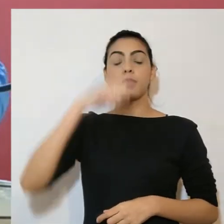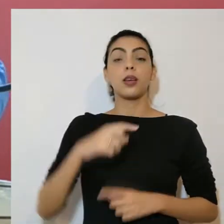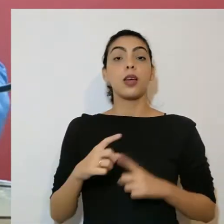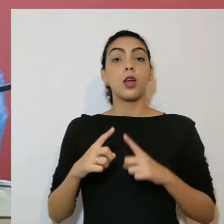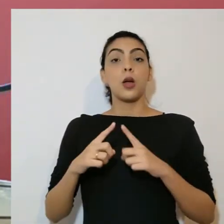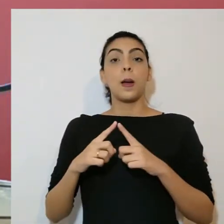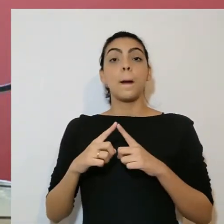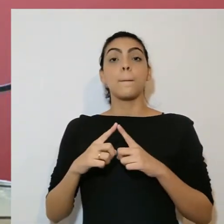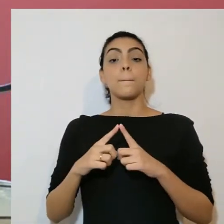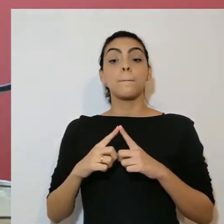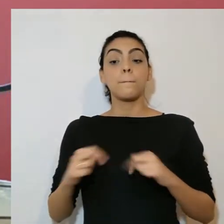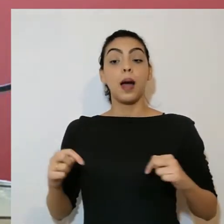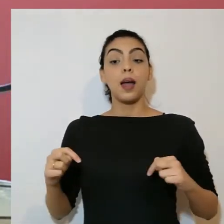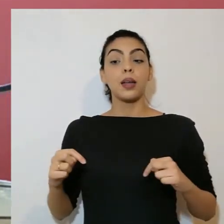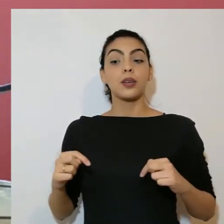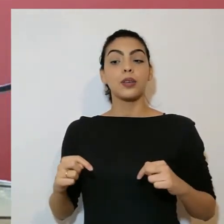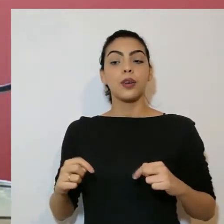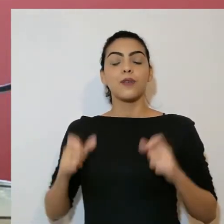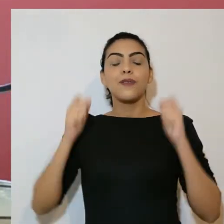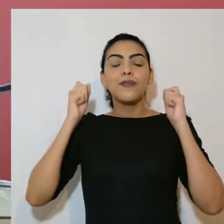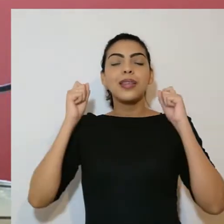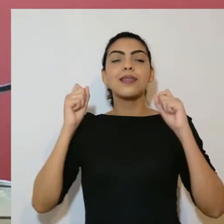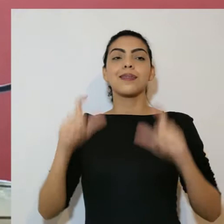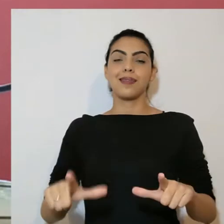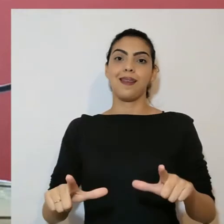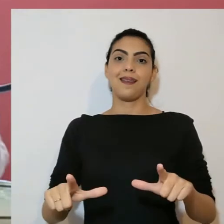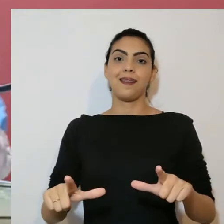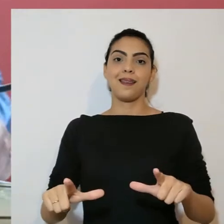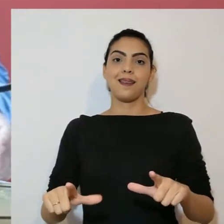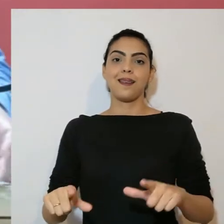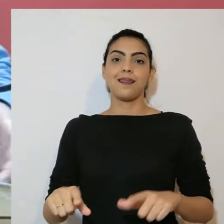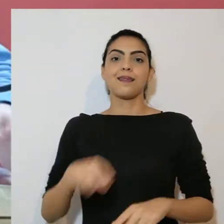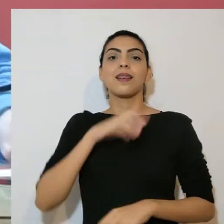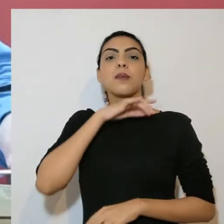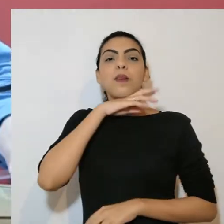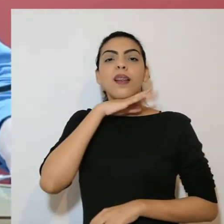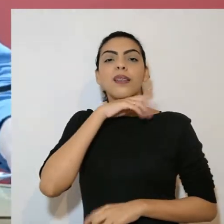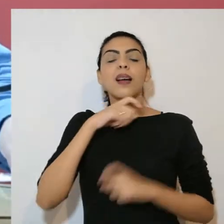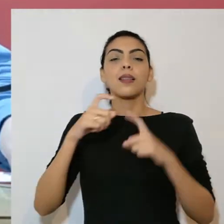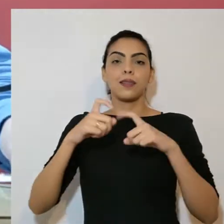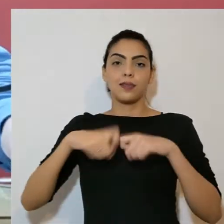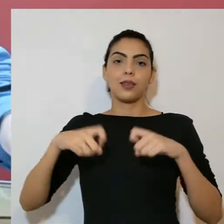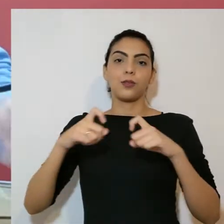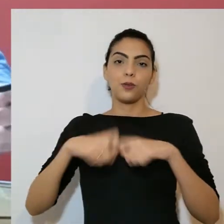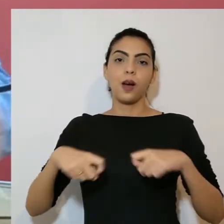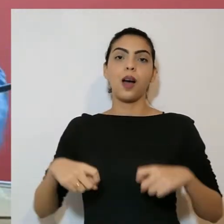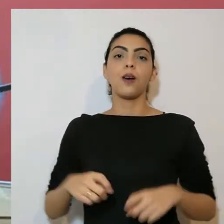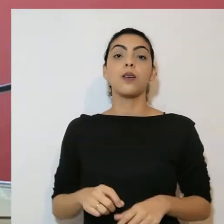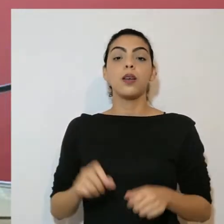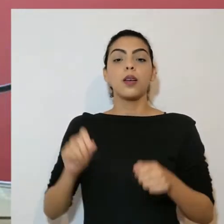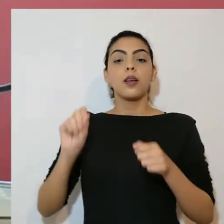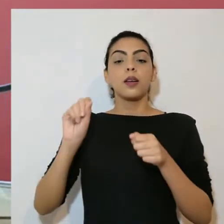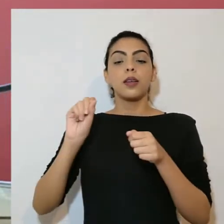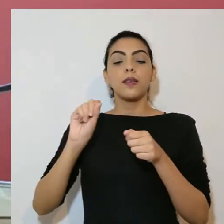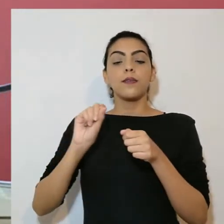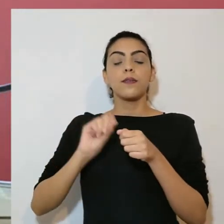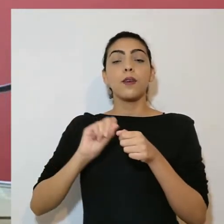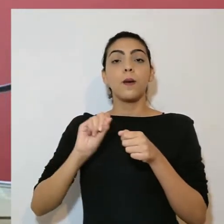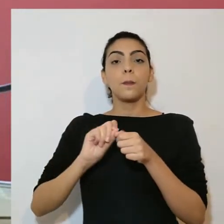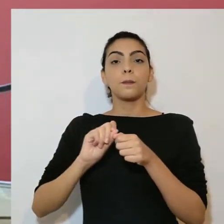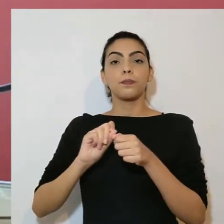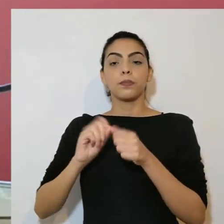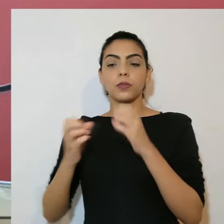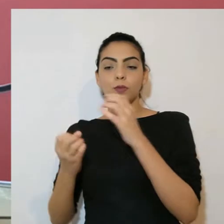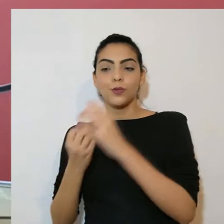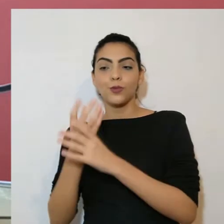vão, inclusive, vencer a imoralidade e vão poder constituir